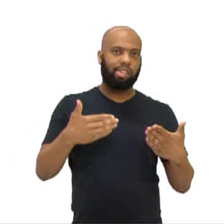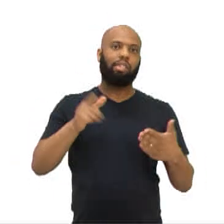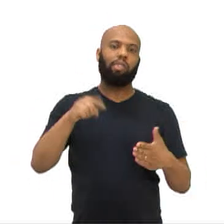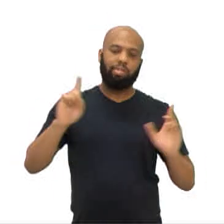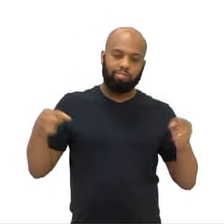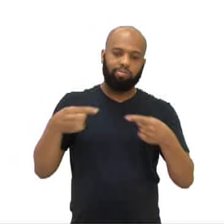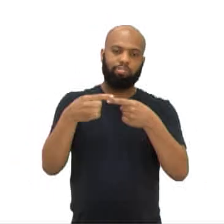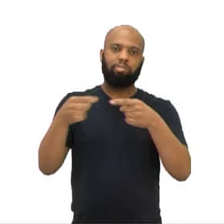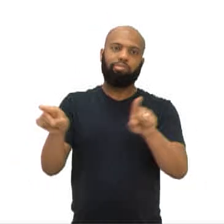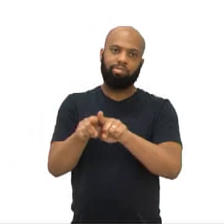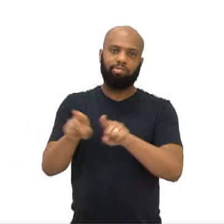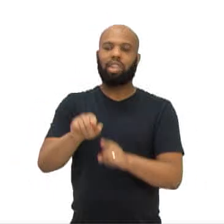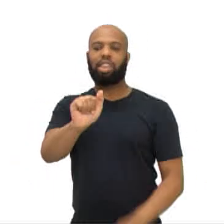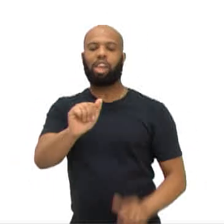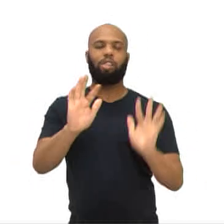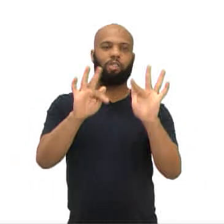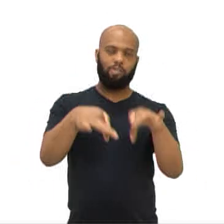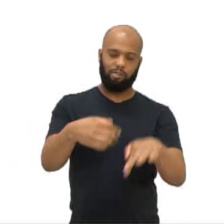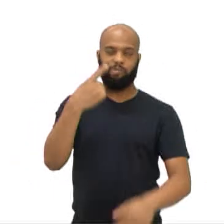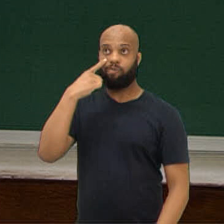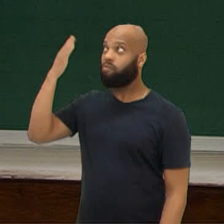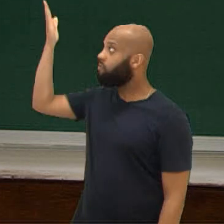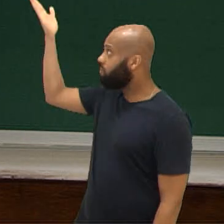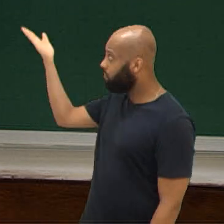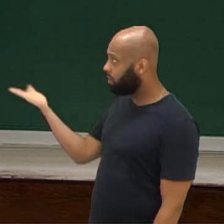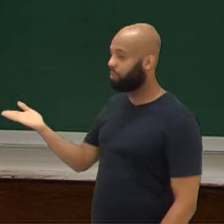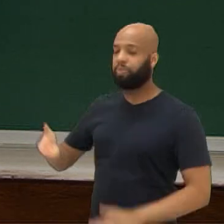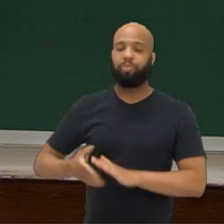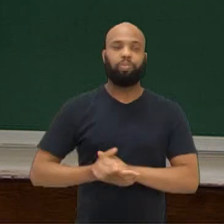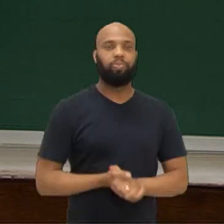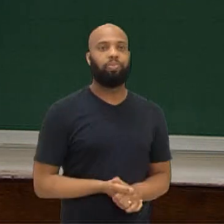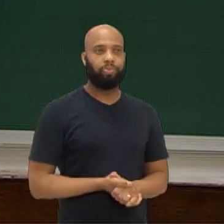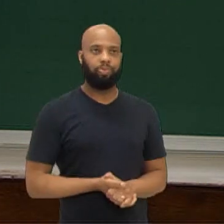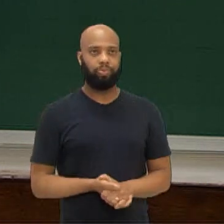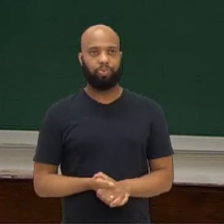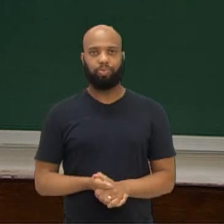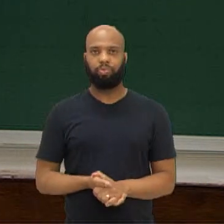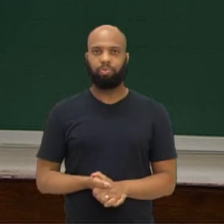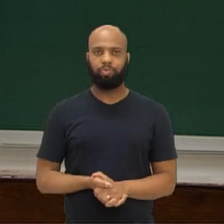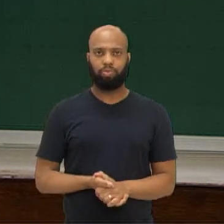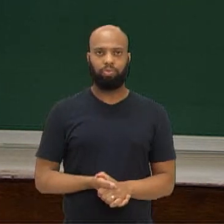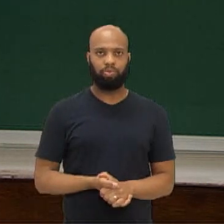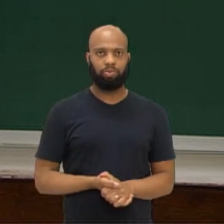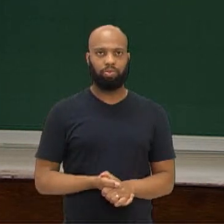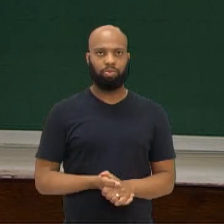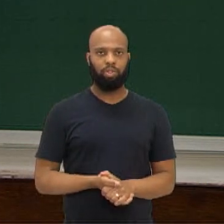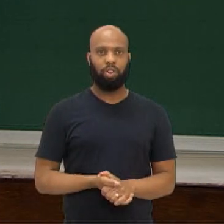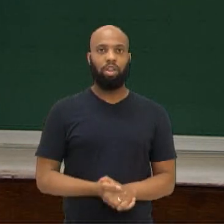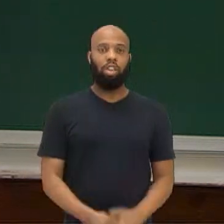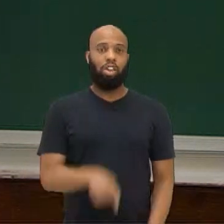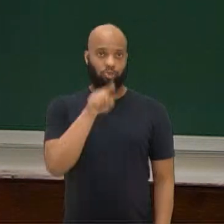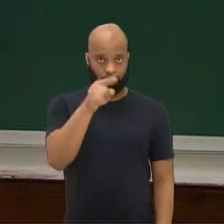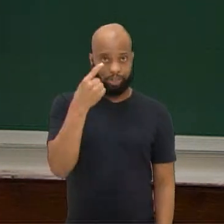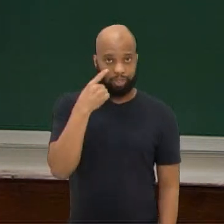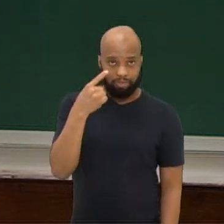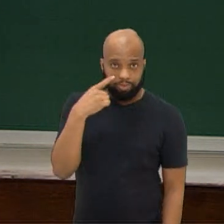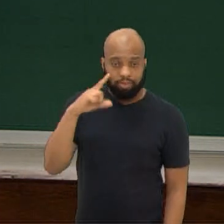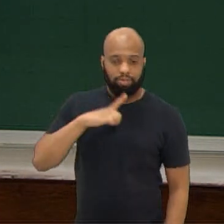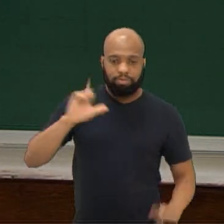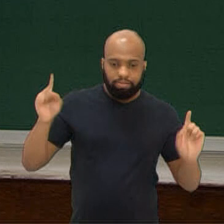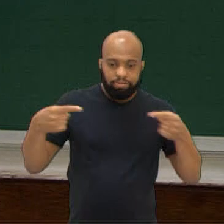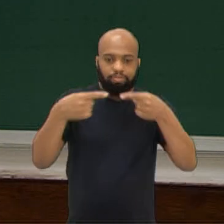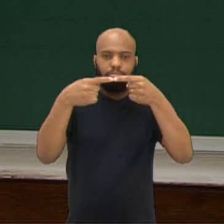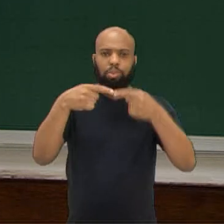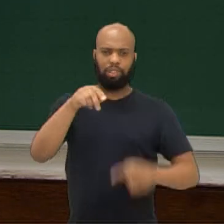uma palavra feminina singular, um substantivo, perdão, feminina plural, alumnas. Então, muchas alumnas. Então, é